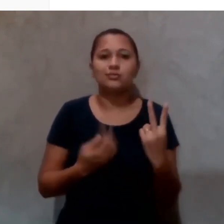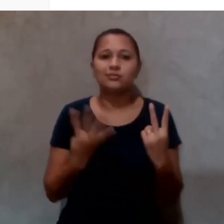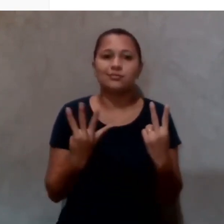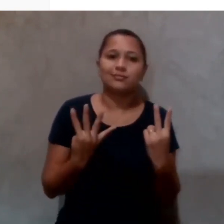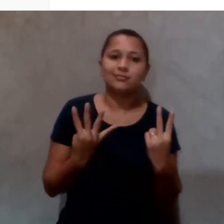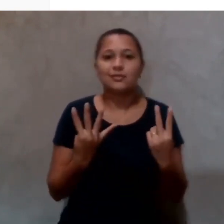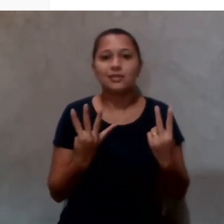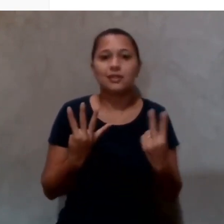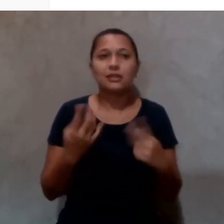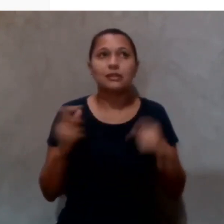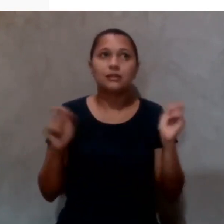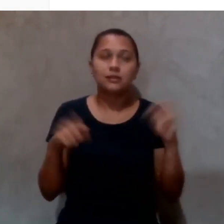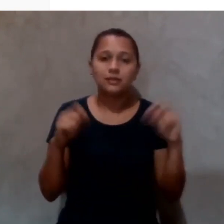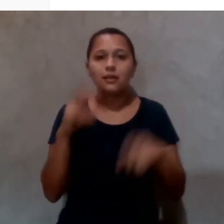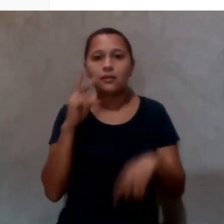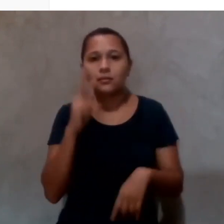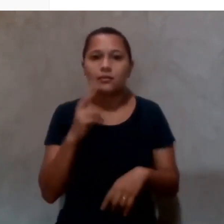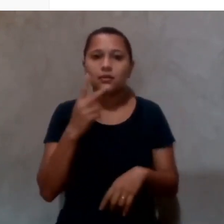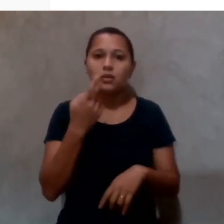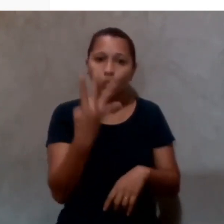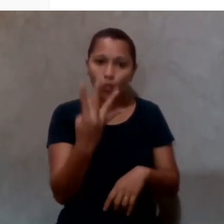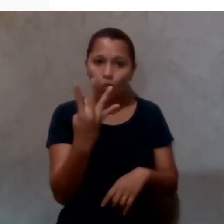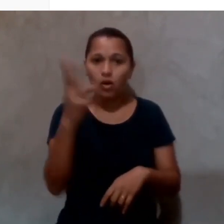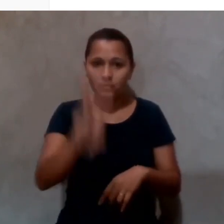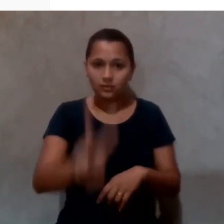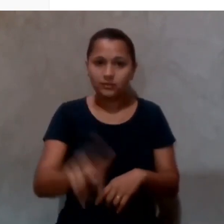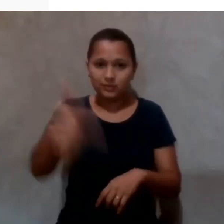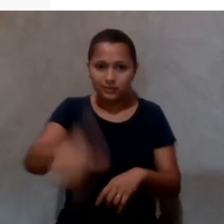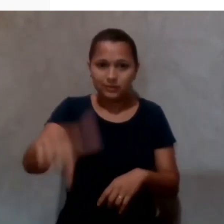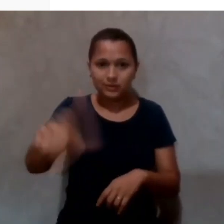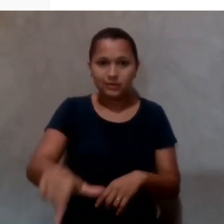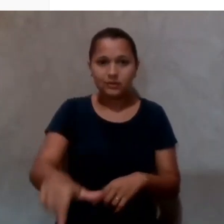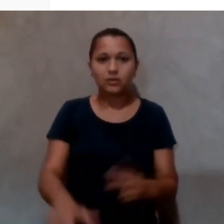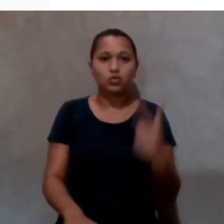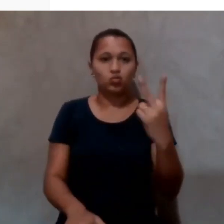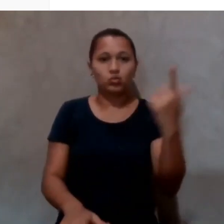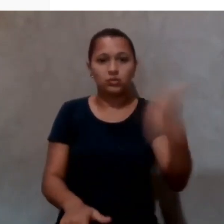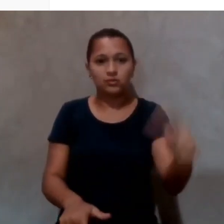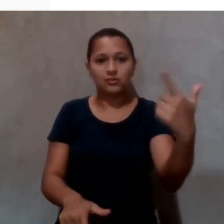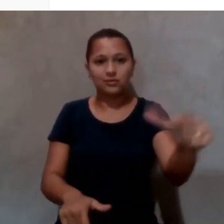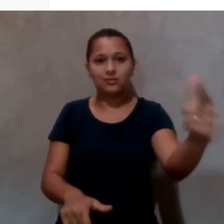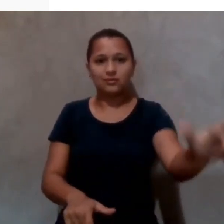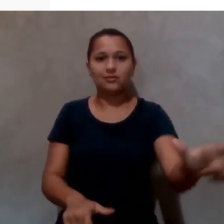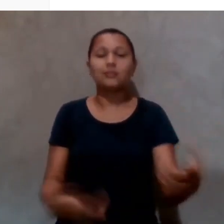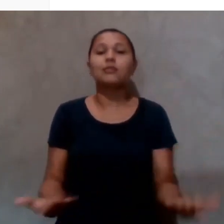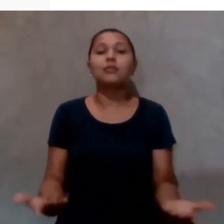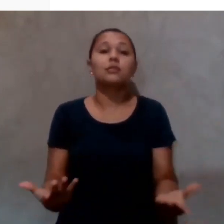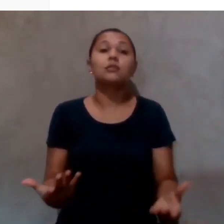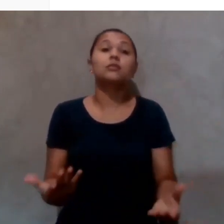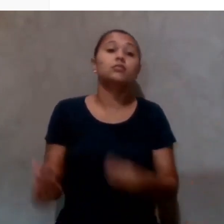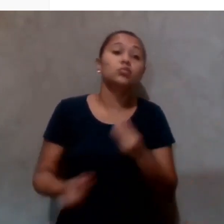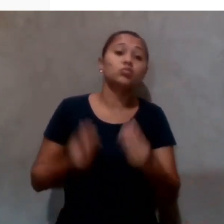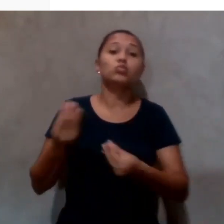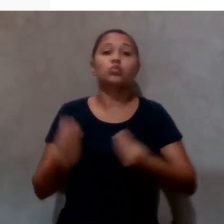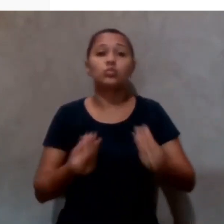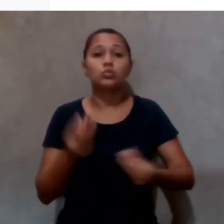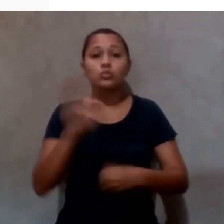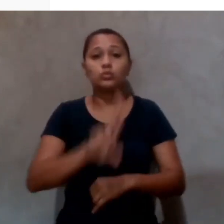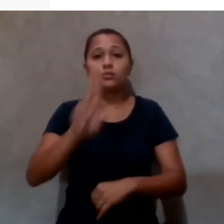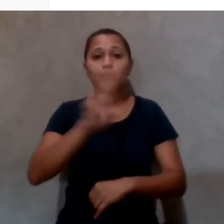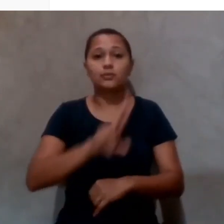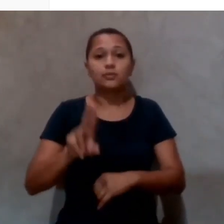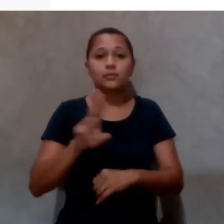Então, eu vou utilizar o raciocínio das permutações com repetição, ou seja, eu vou fazer uma distribuição, uma permutação